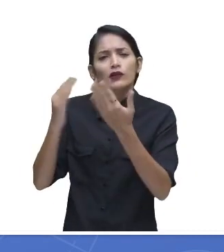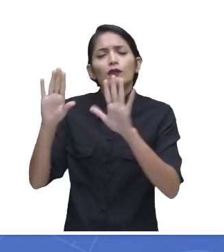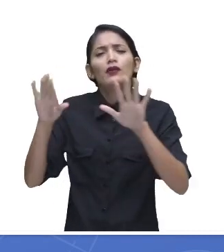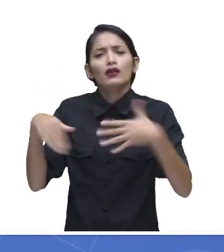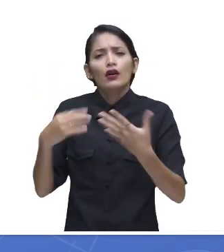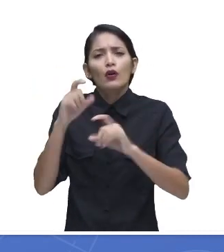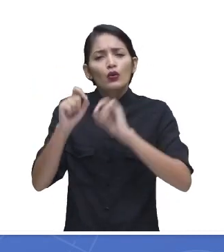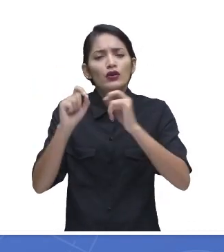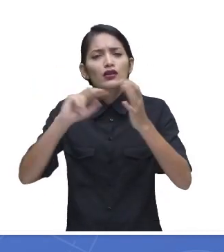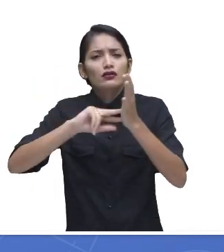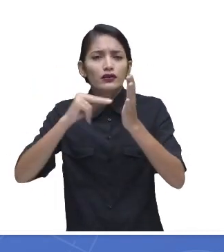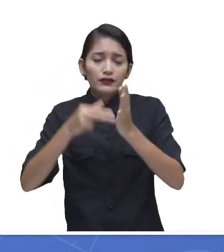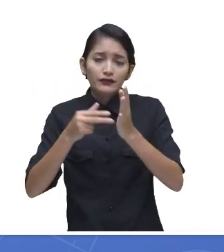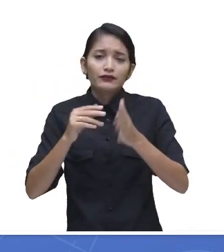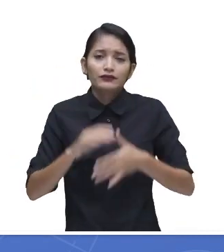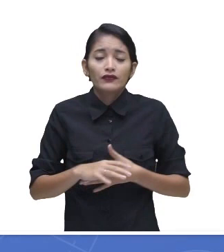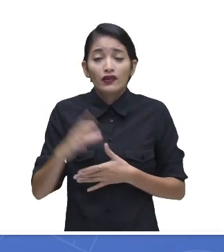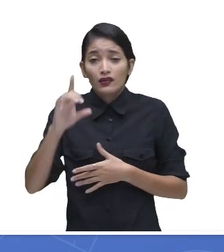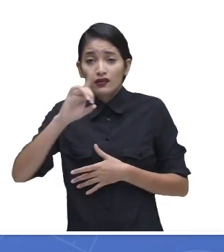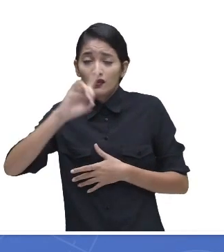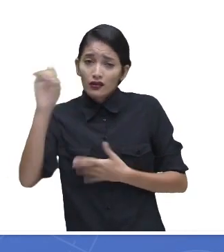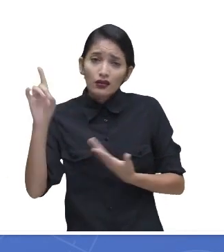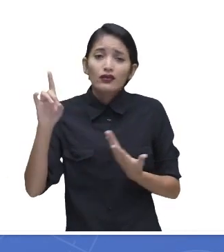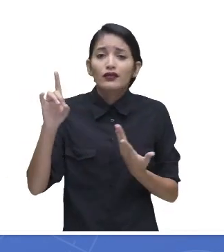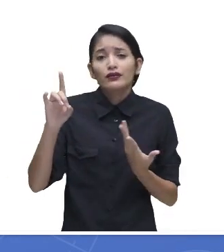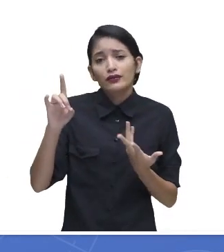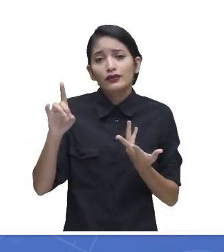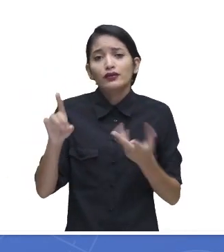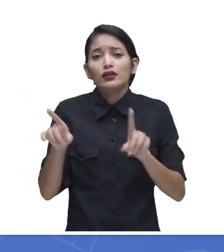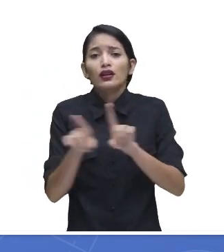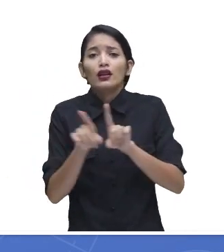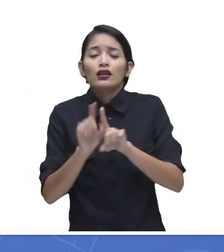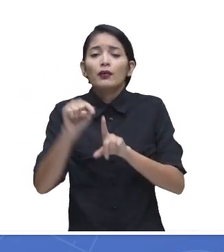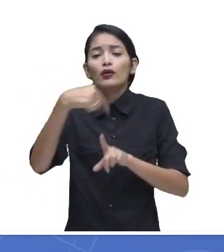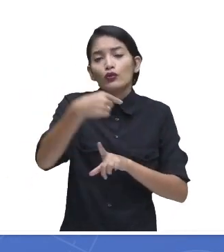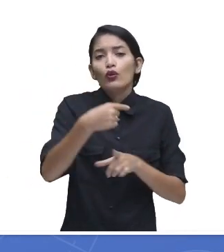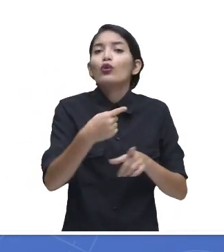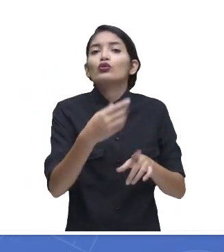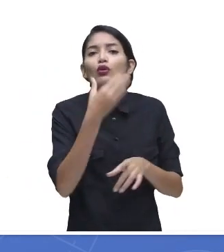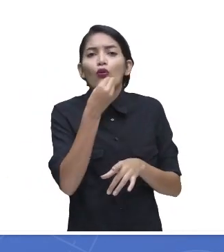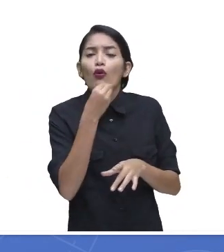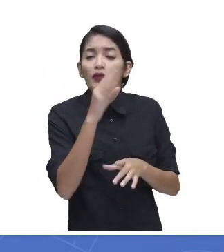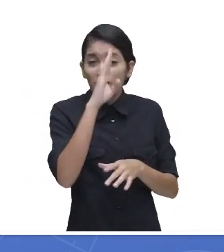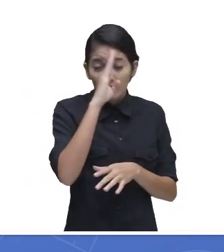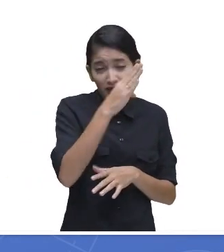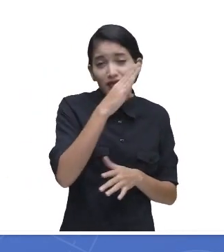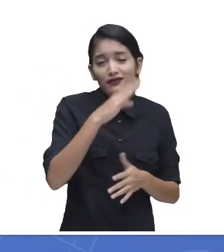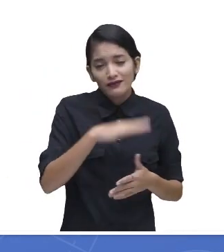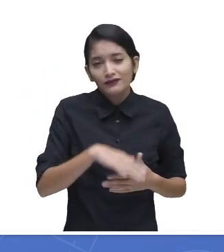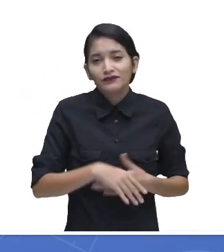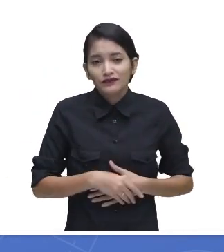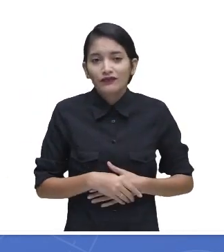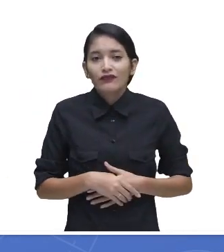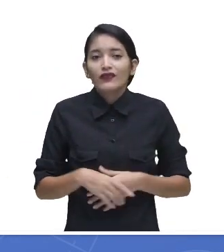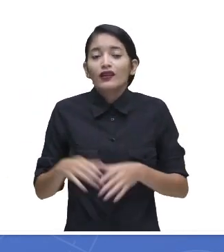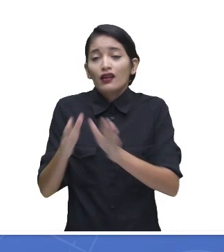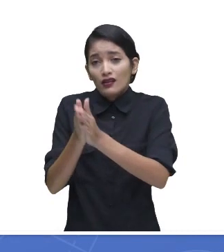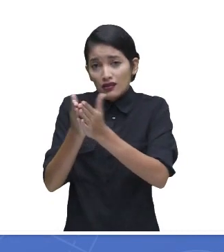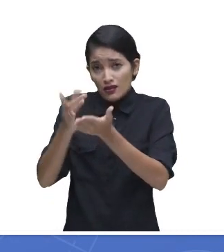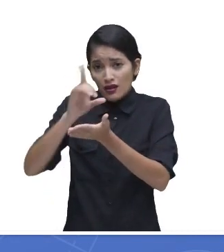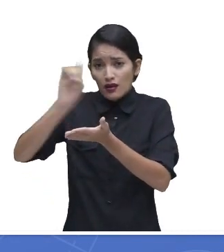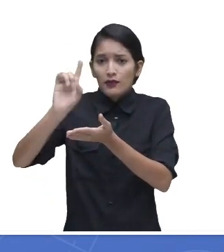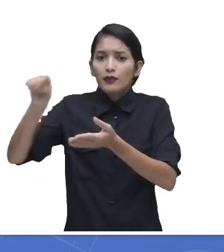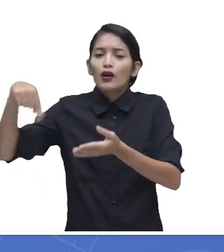O teocentrismo, Deus, o antropocentrismo, o homem no centro, né? A Bíblia, do outro